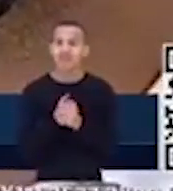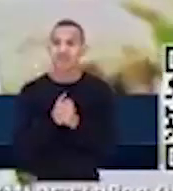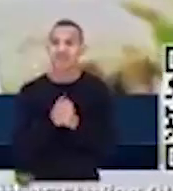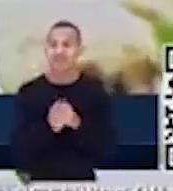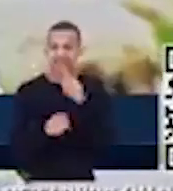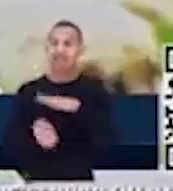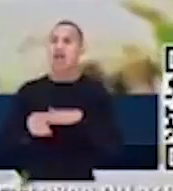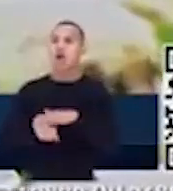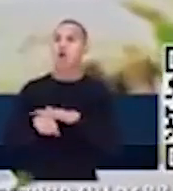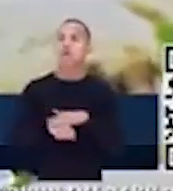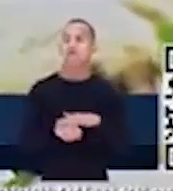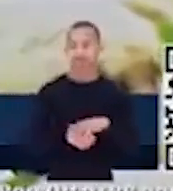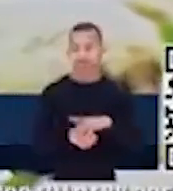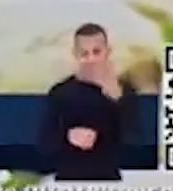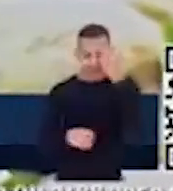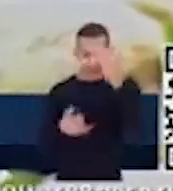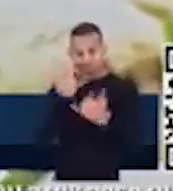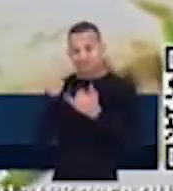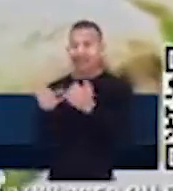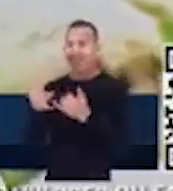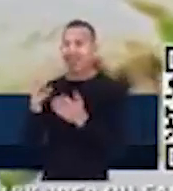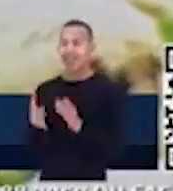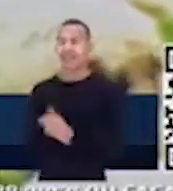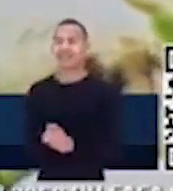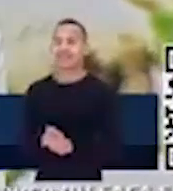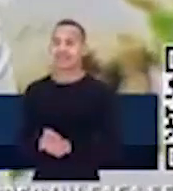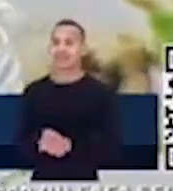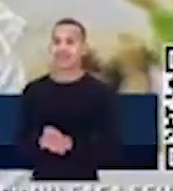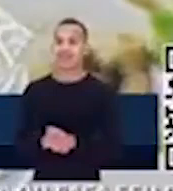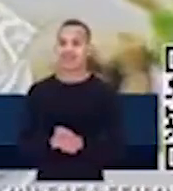conversa, isso aí é brincadeira dele, entendeu?